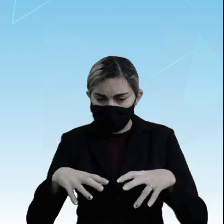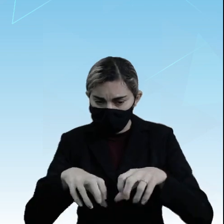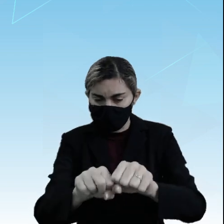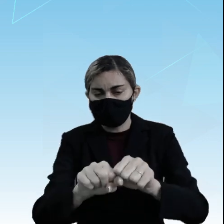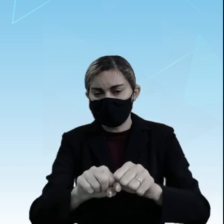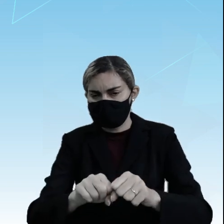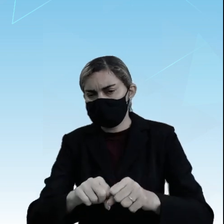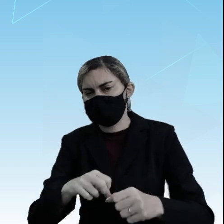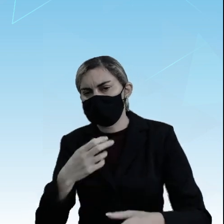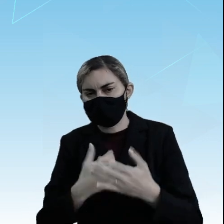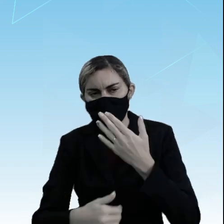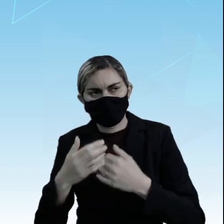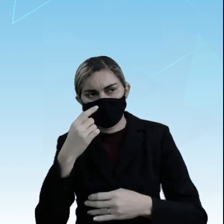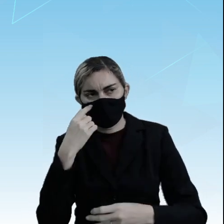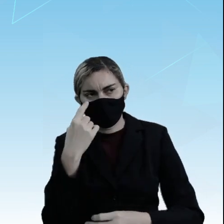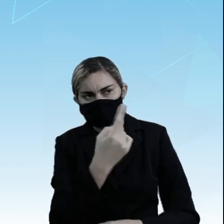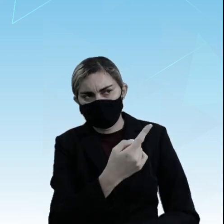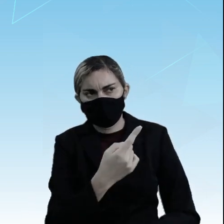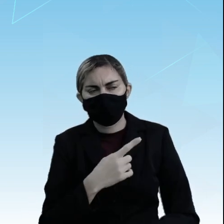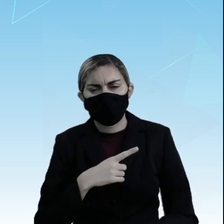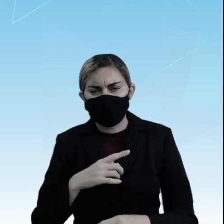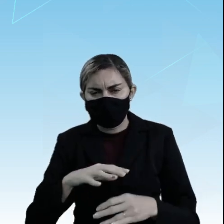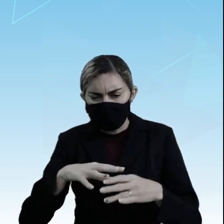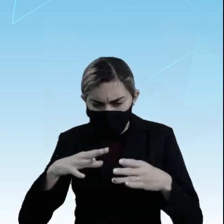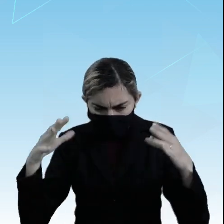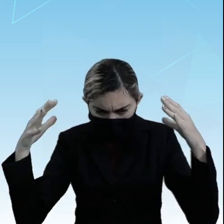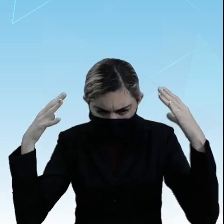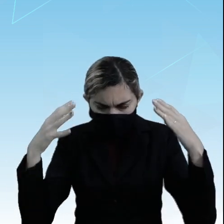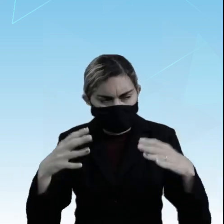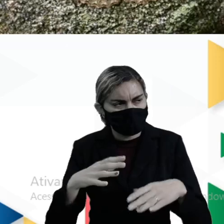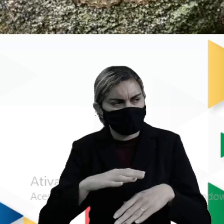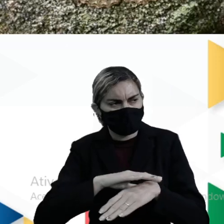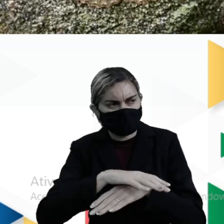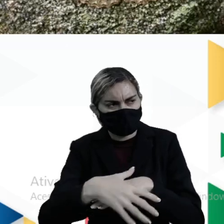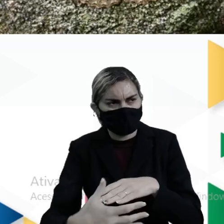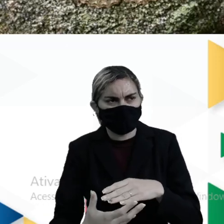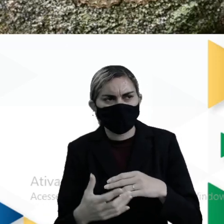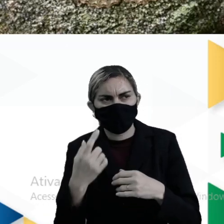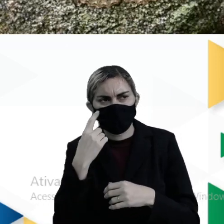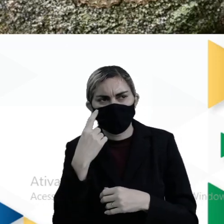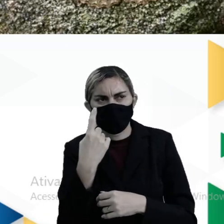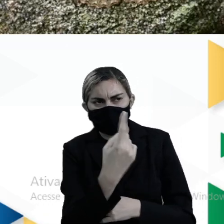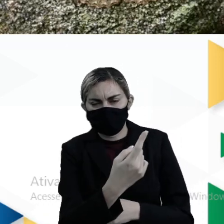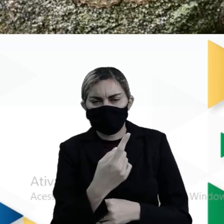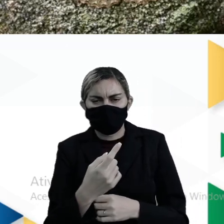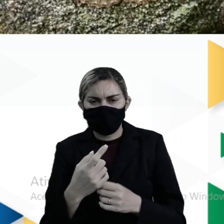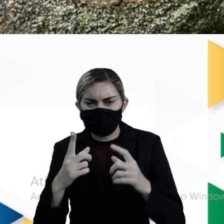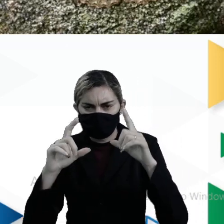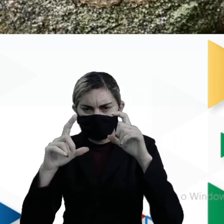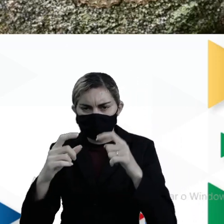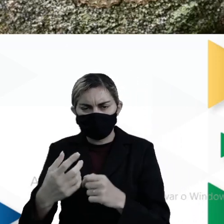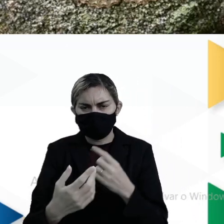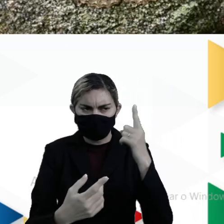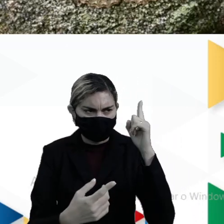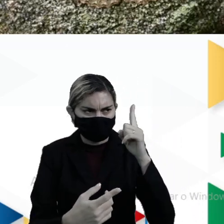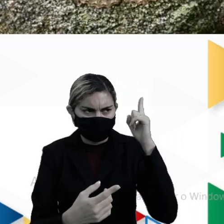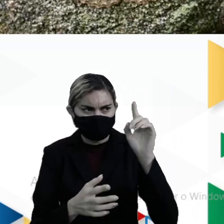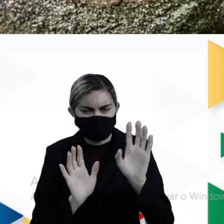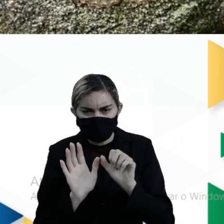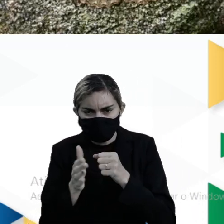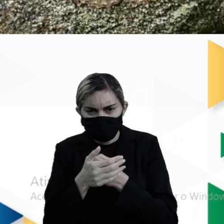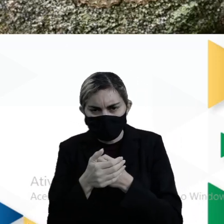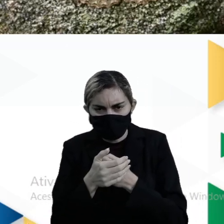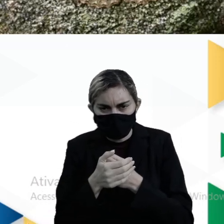Eu gostaria que essa imagem aí da camuflagem, ela fosse aí para a telinha. Olha só essa imagem da camuflagem. Se você